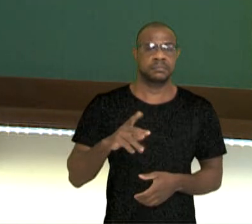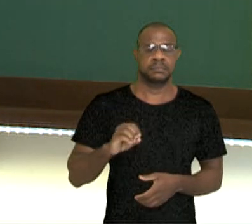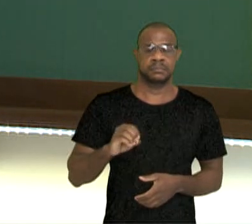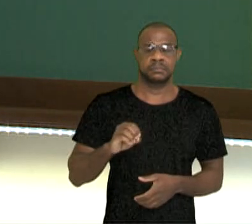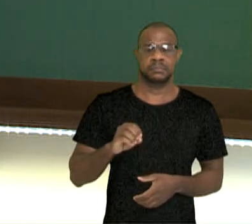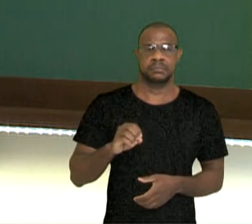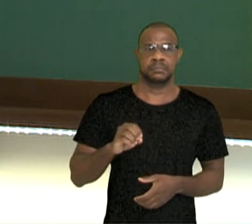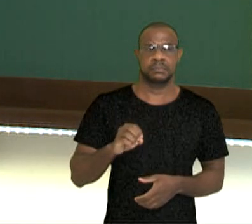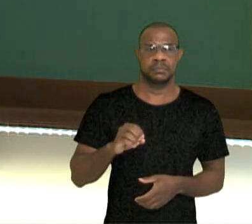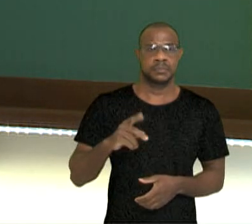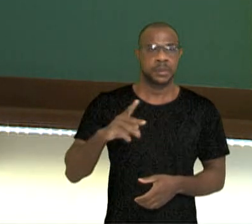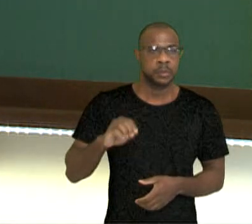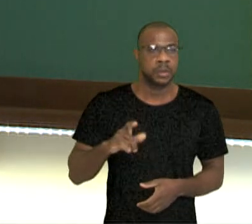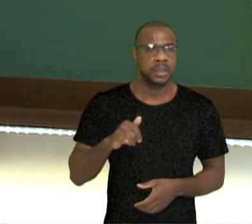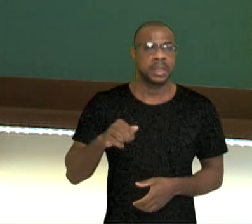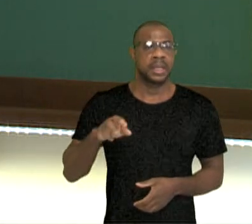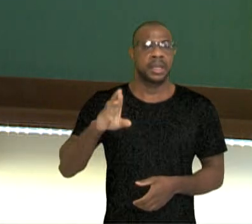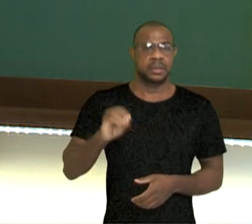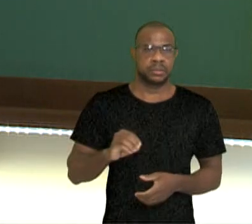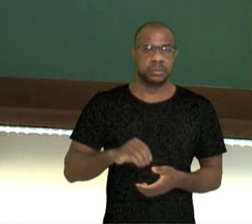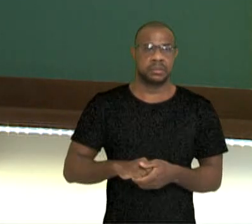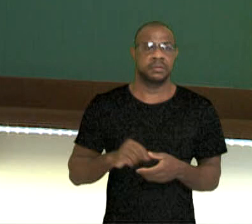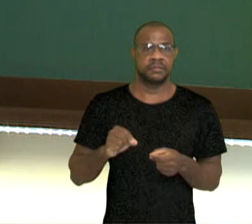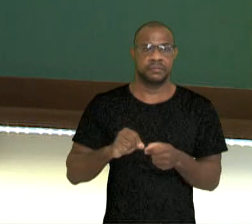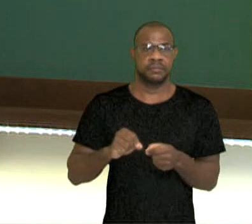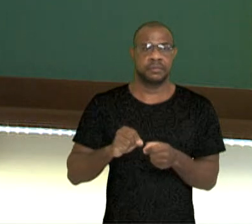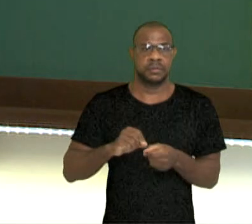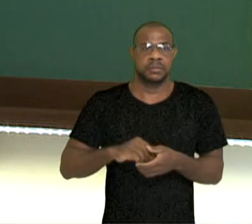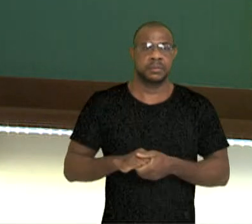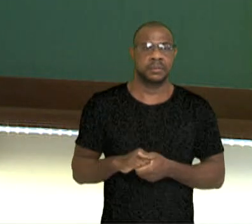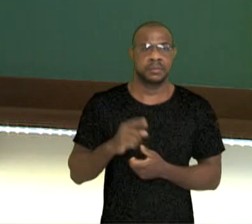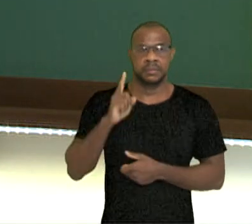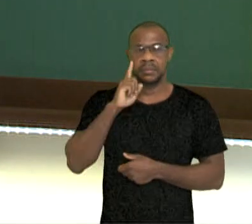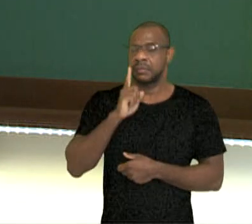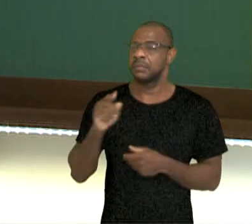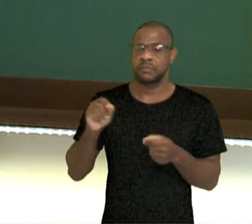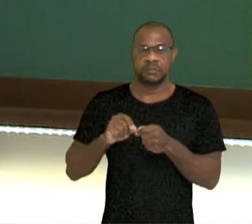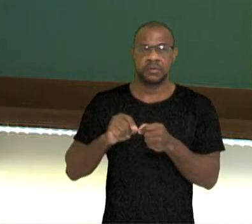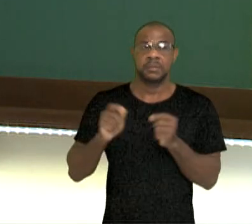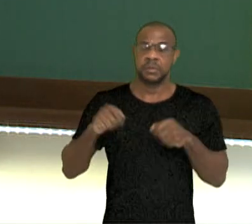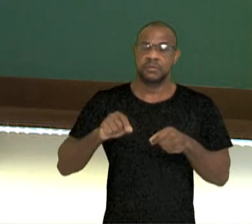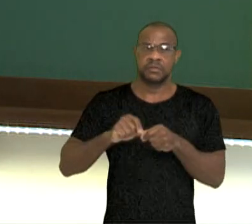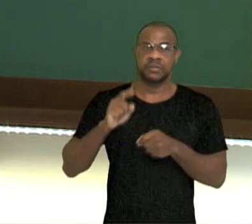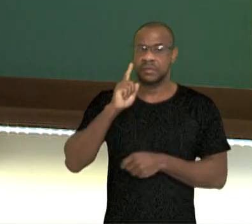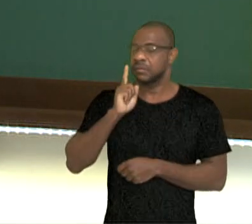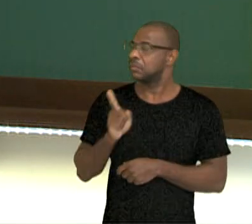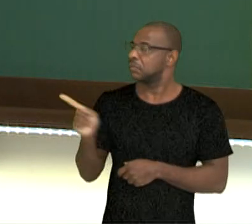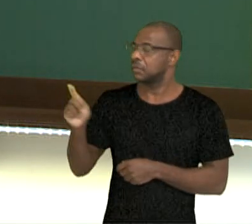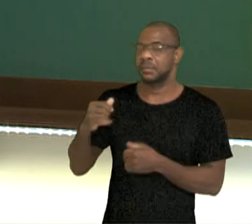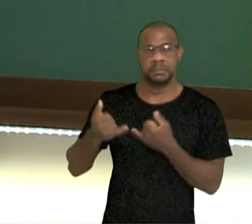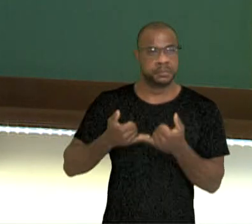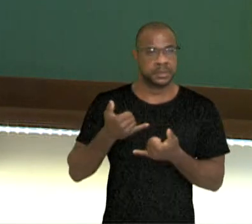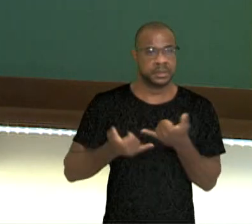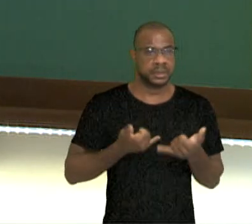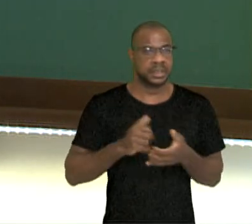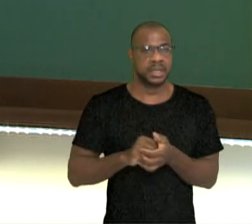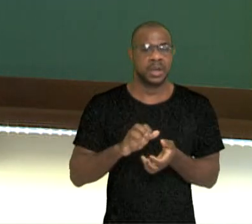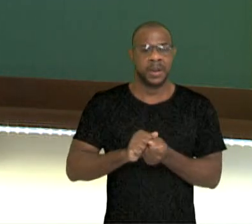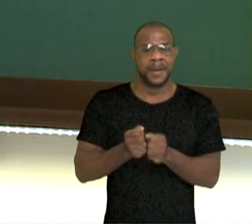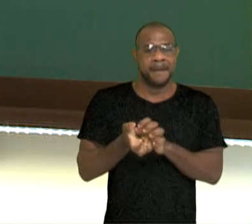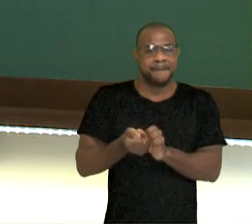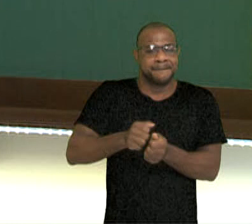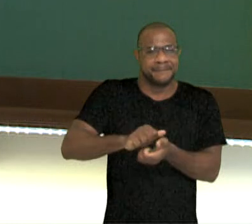uma estrutura com palitos de madeira e bolinhas de massa e modelar. Vocês até podem fazer isso, brincar um pouquinho com massinha,